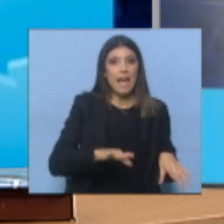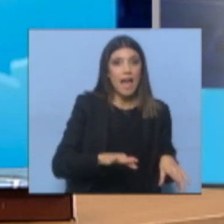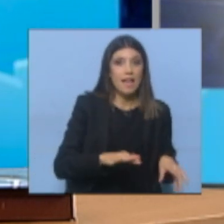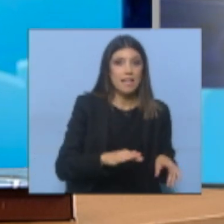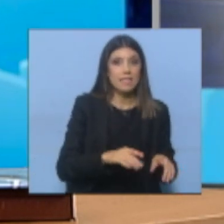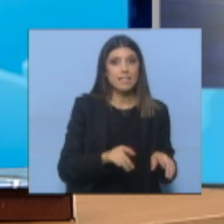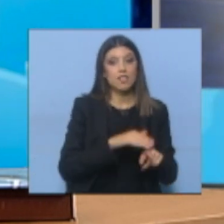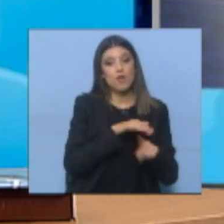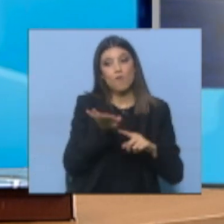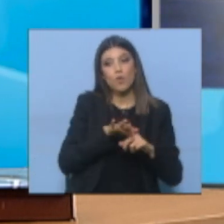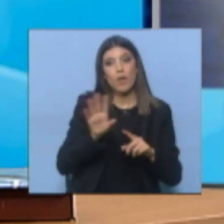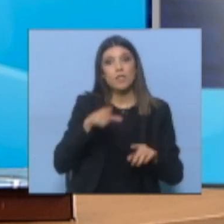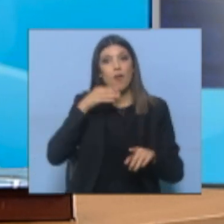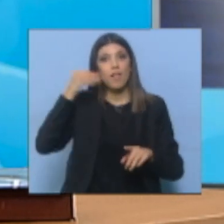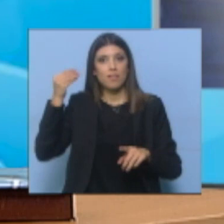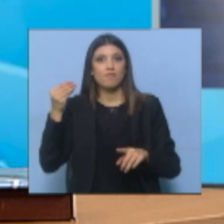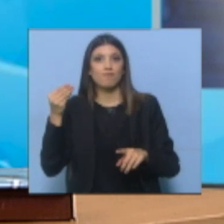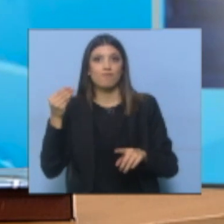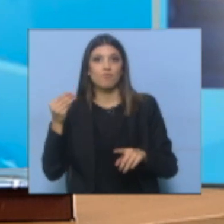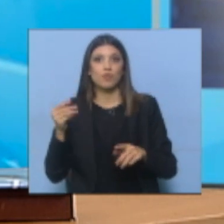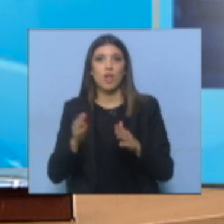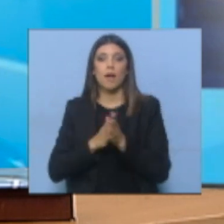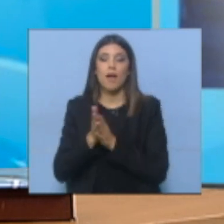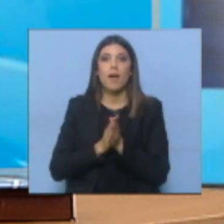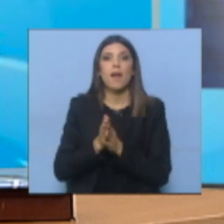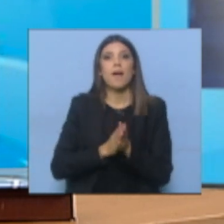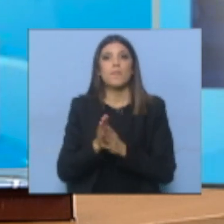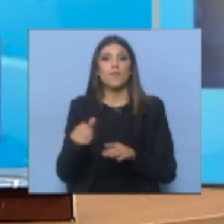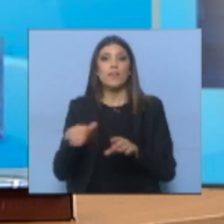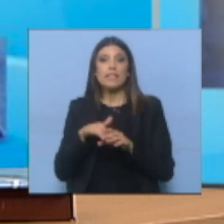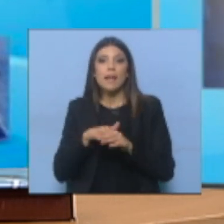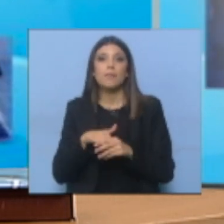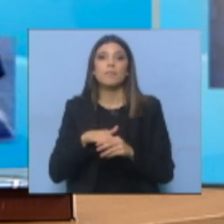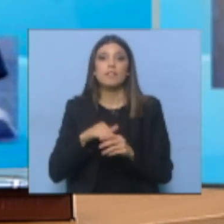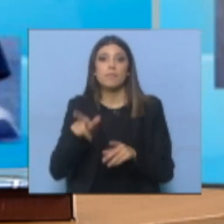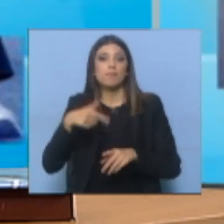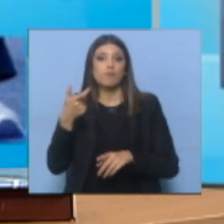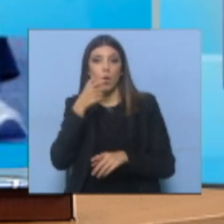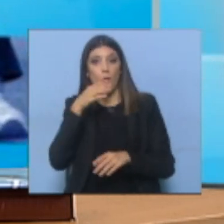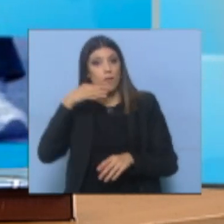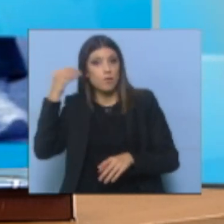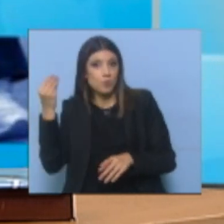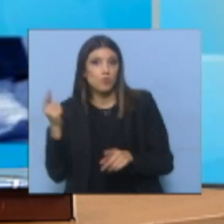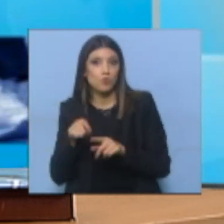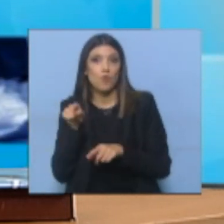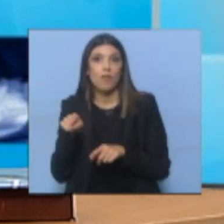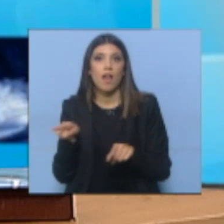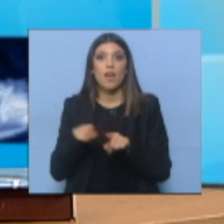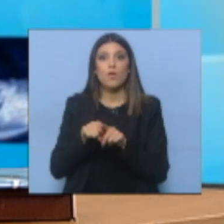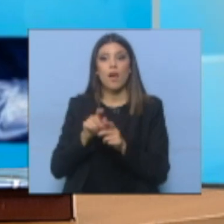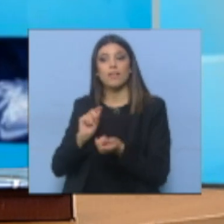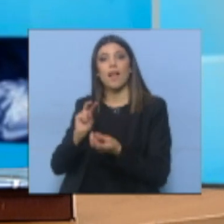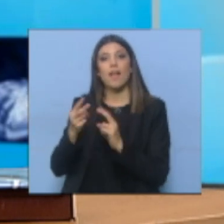sentido, nós podemos aproveitar as celebrações do RICA, assim conhecido ritual da iniciação cristã dos adultos, e podemos